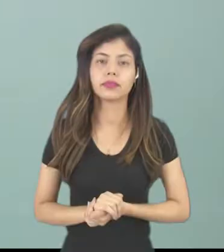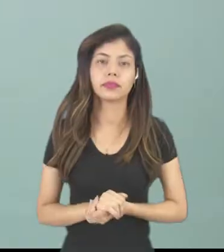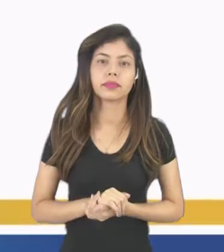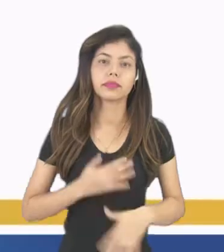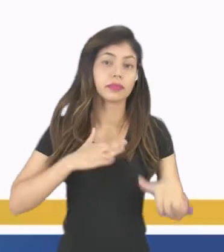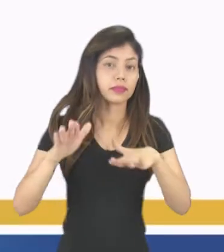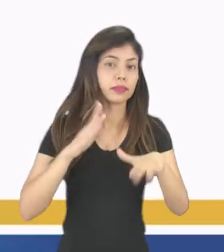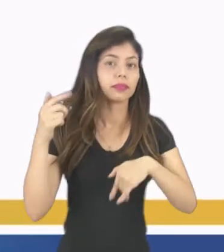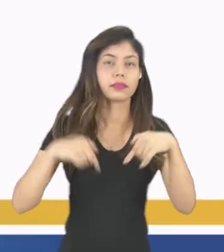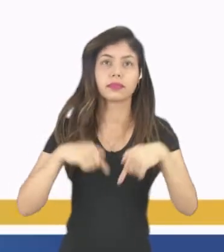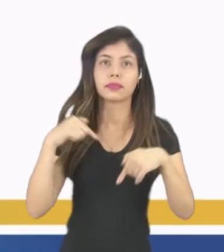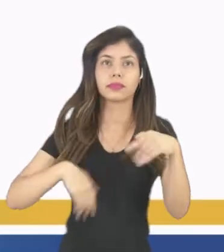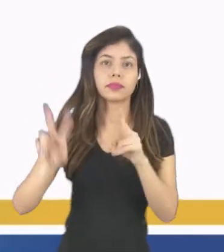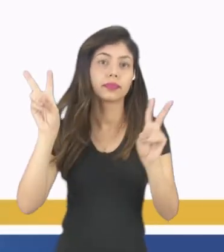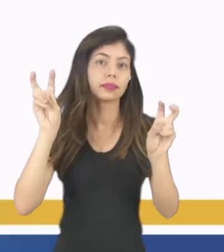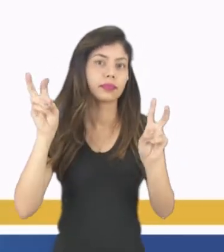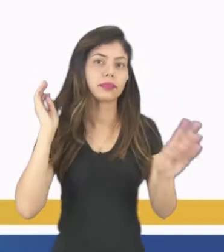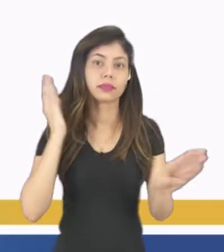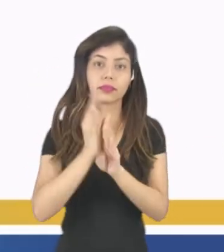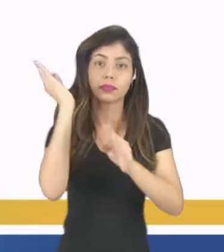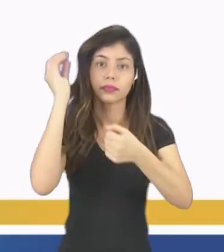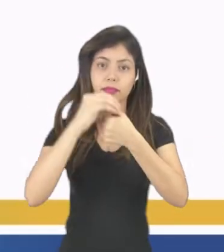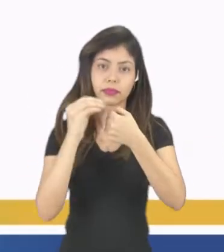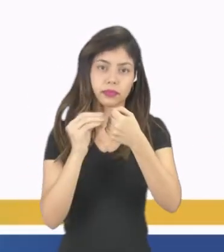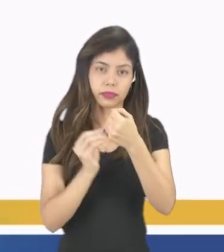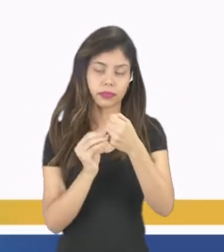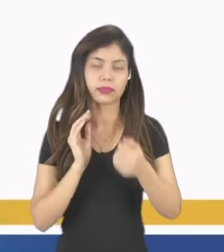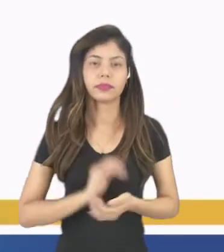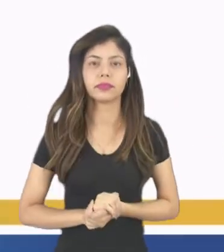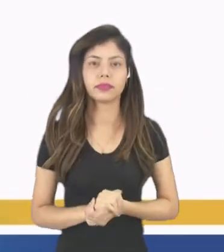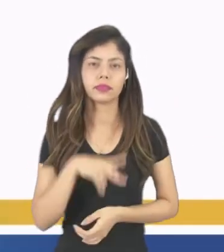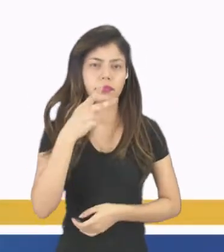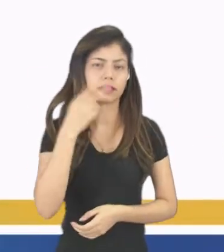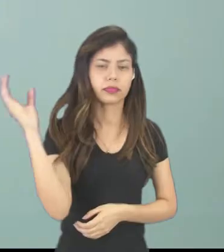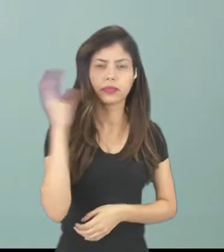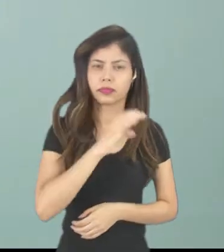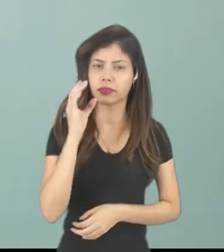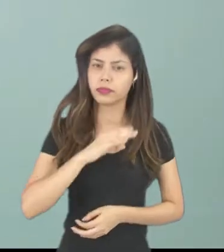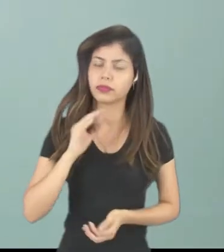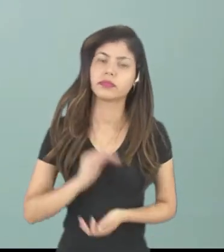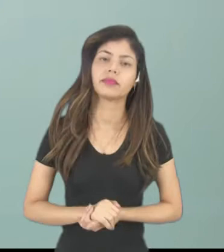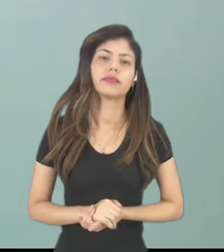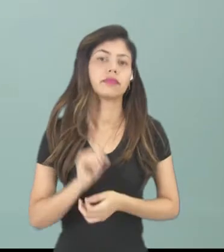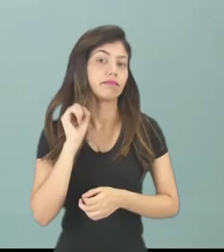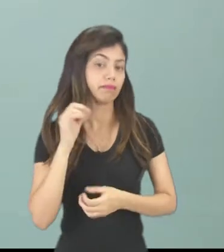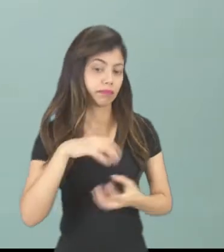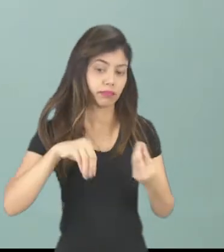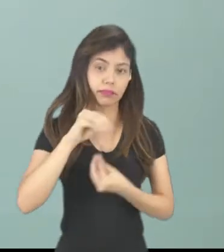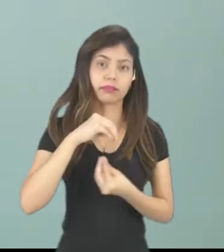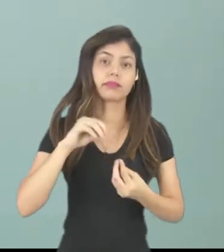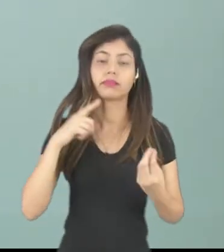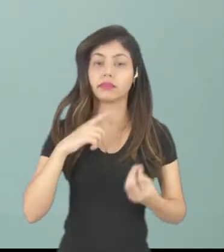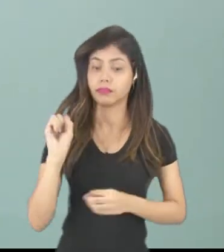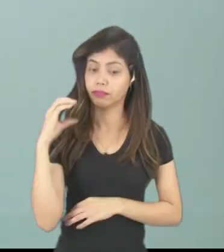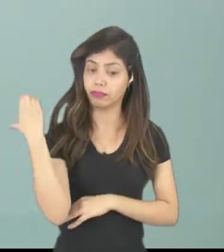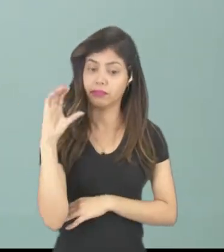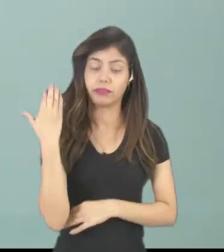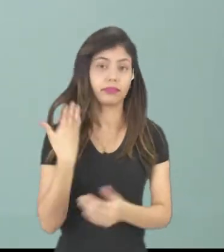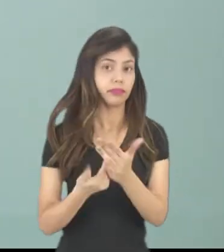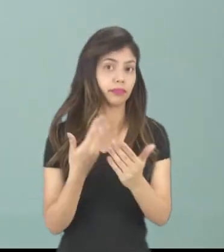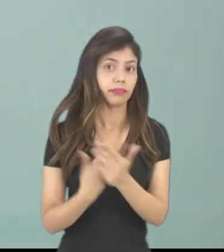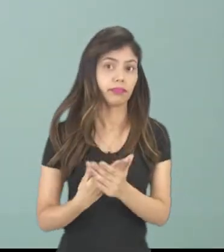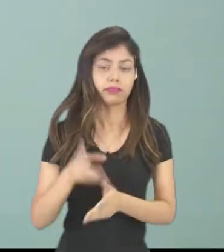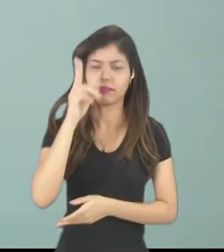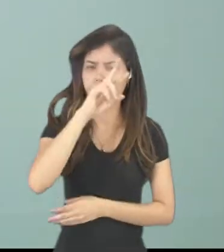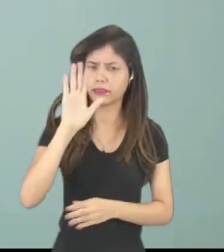cinética química, teoria das colisões. E para a gente falar da velocidade das reações, que é o que essa ciência estuda, a